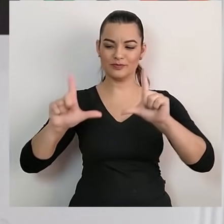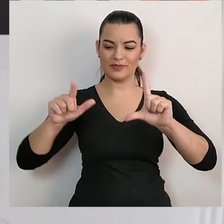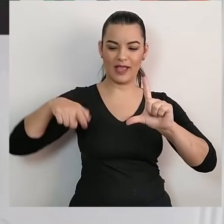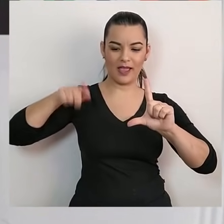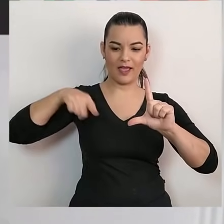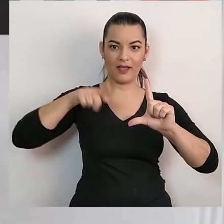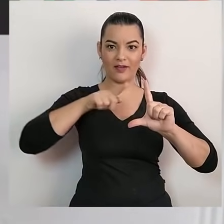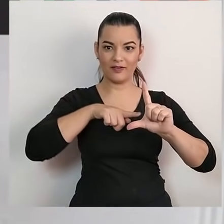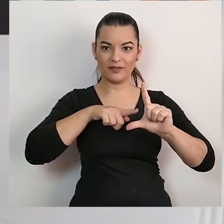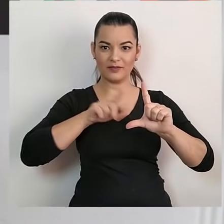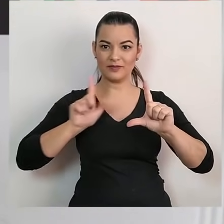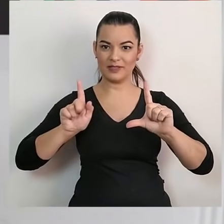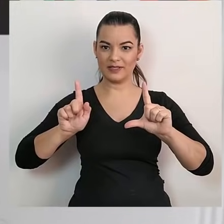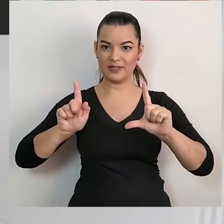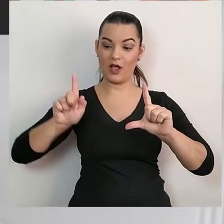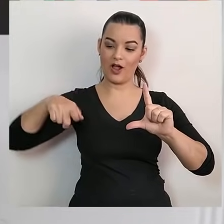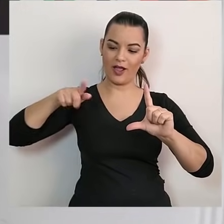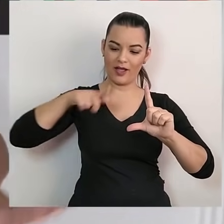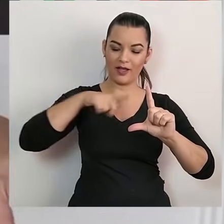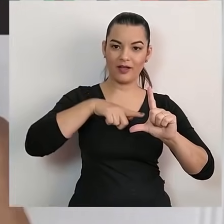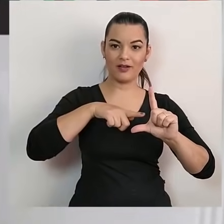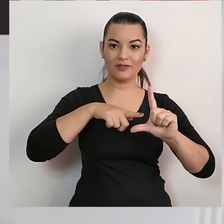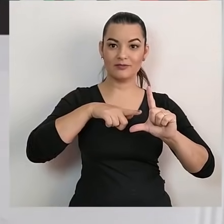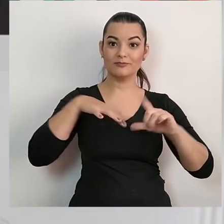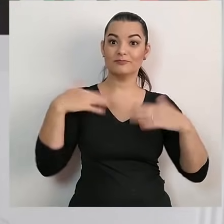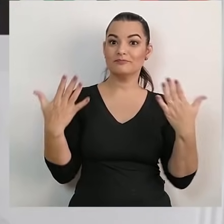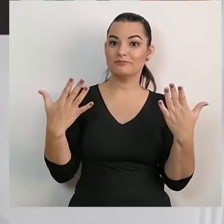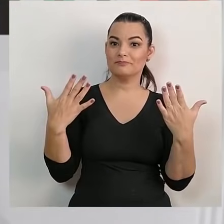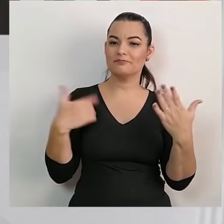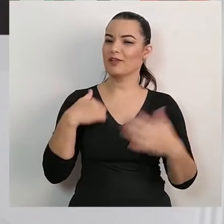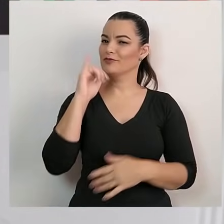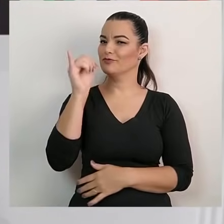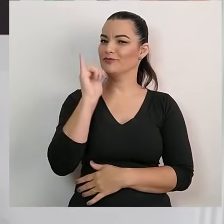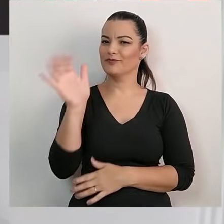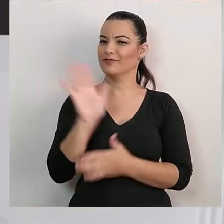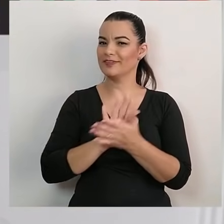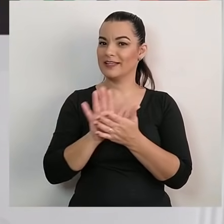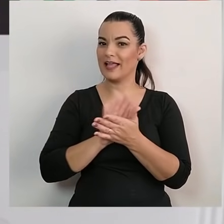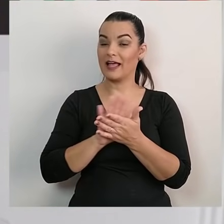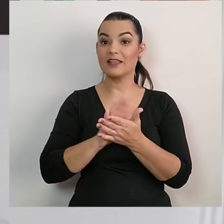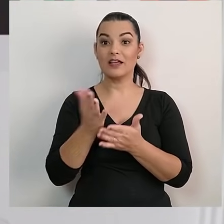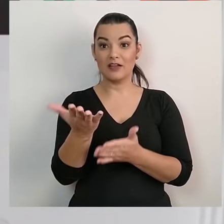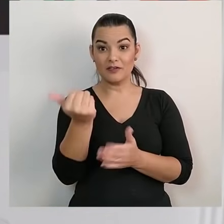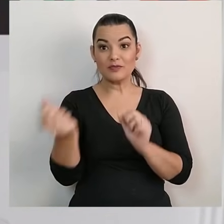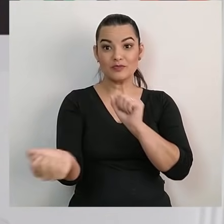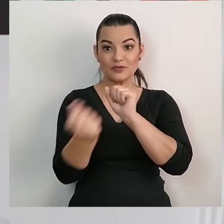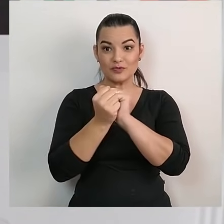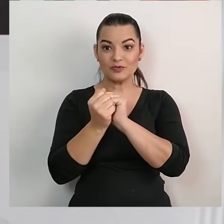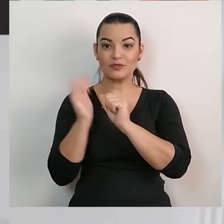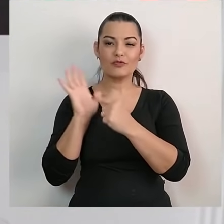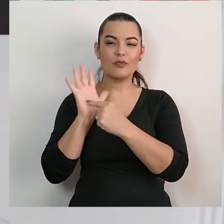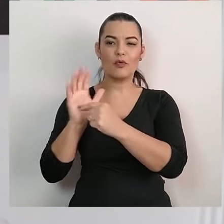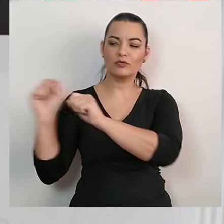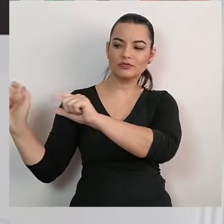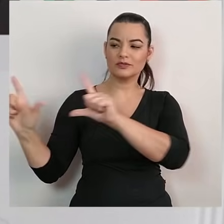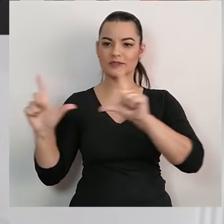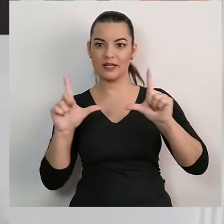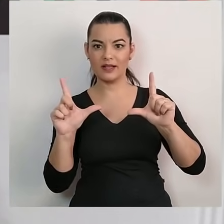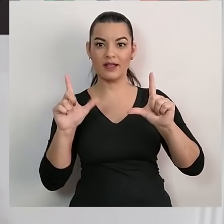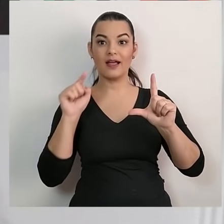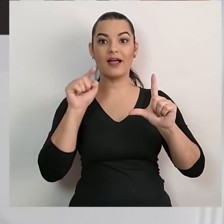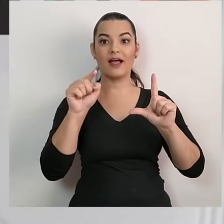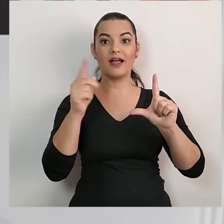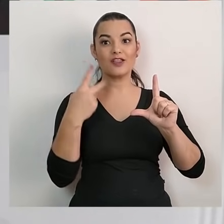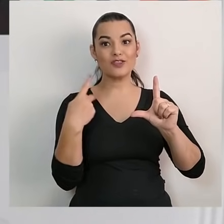esse gráfico e aí eu não vou contar não. Vamos lá que eu vou compartilhar a tela e vamos